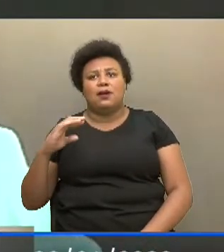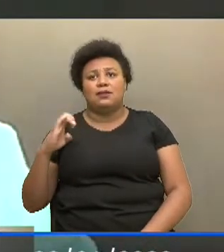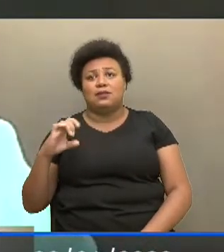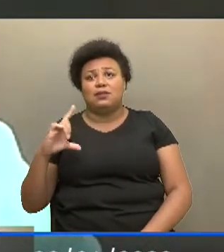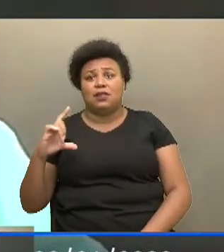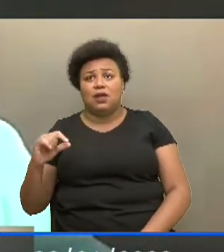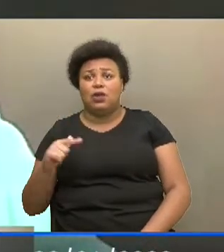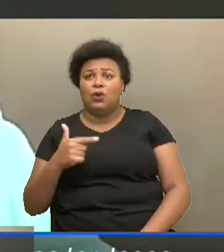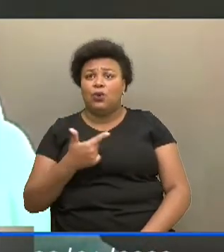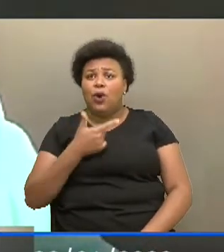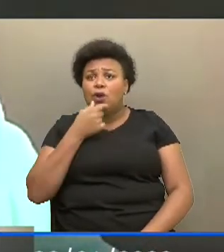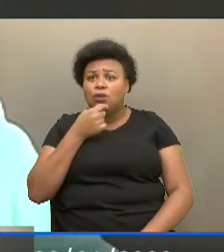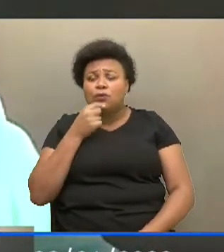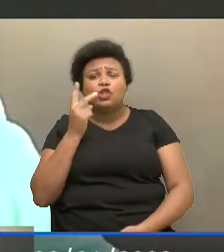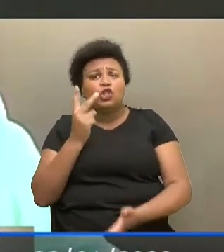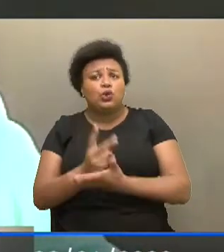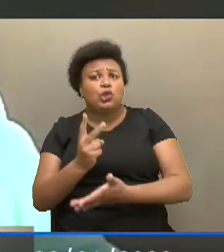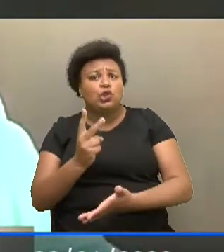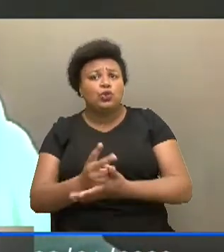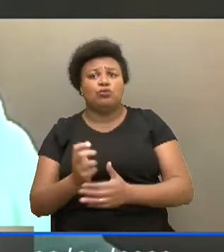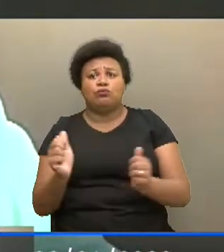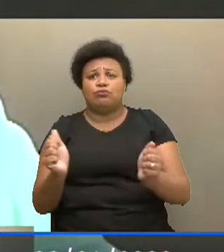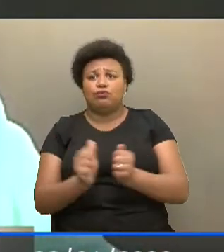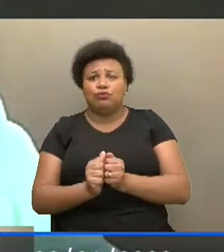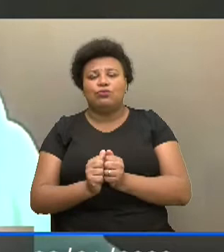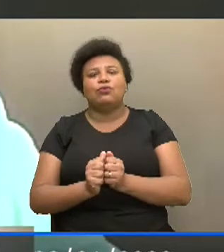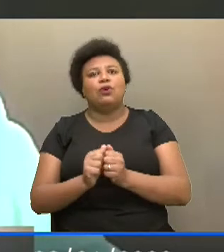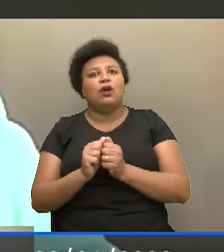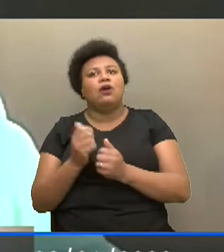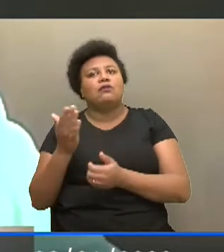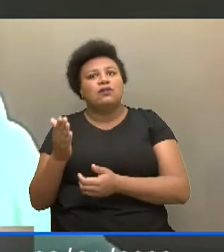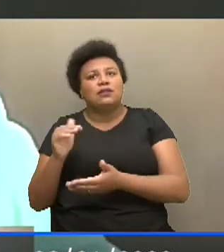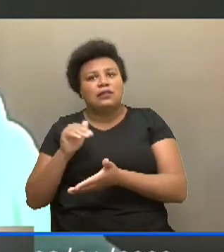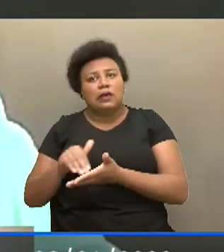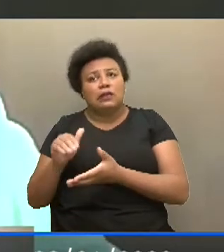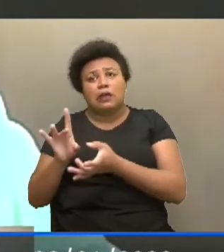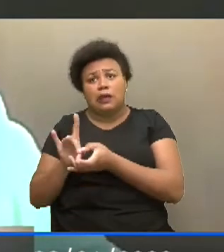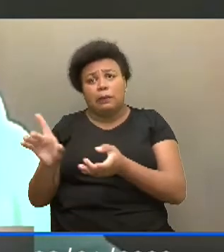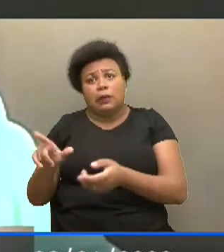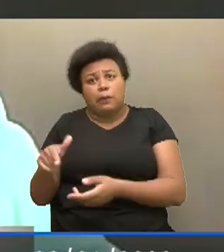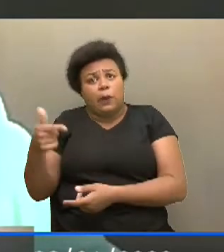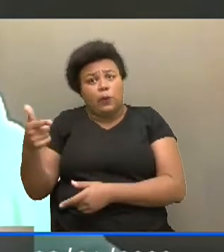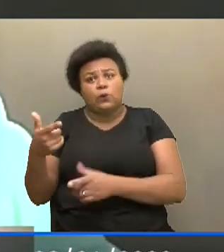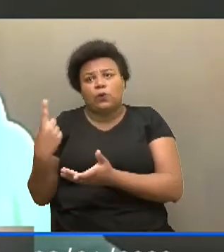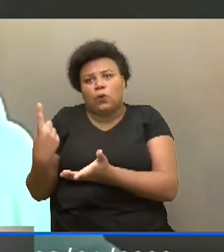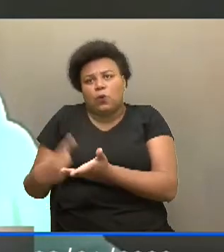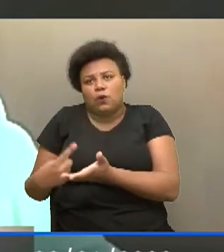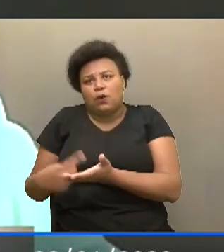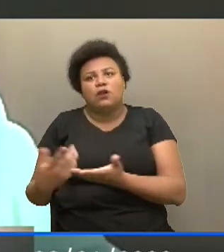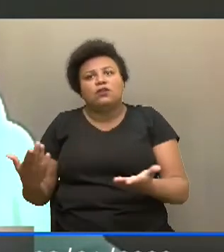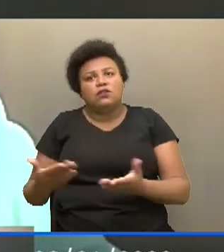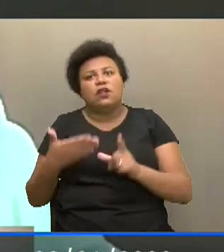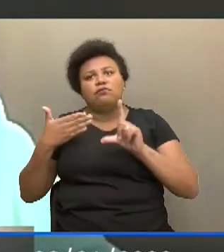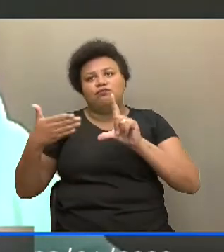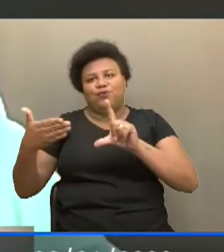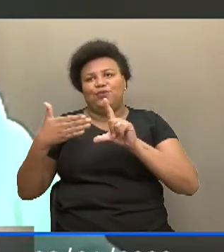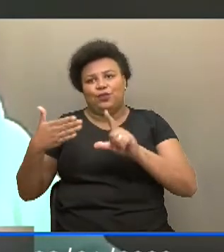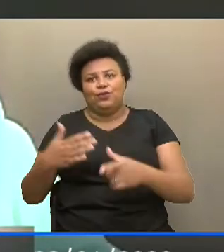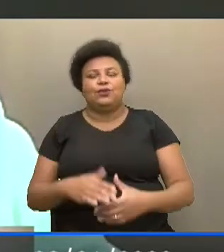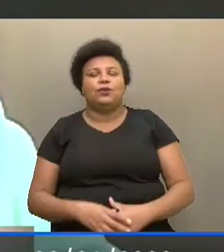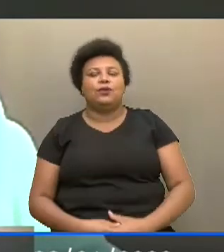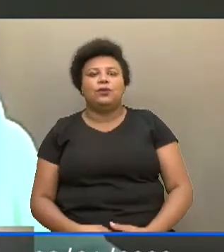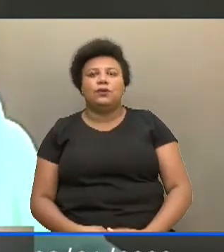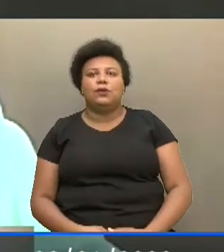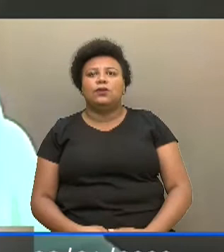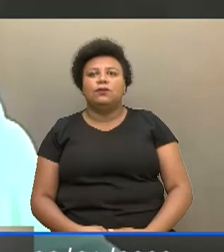continuam conosco. E fica aí liberada, secretária, para o próximo compromisso que a senhora tem agora, videoconferência.